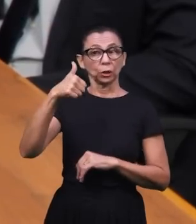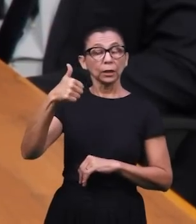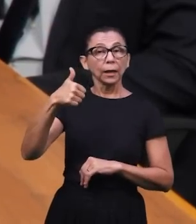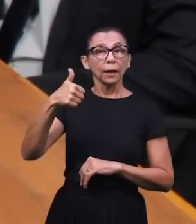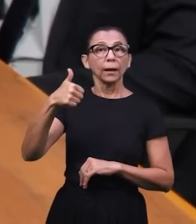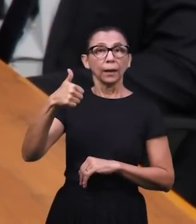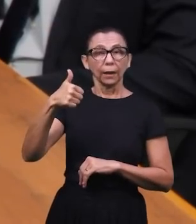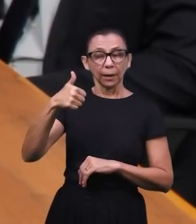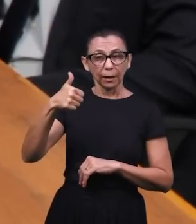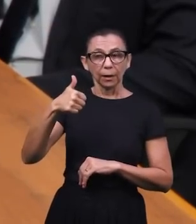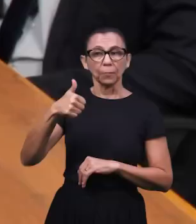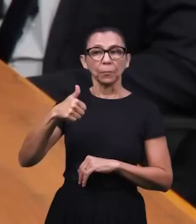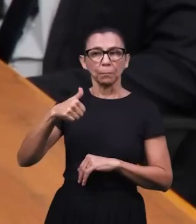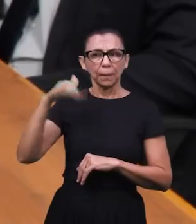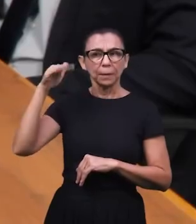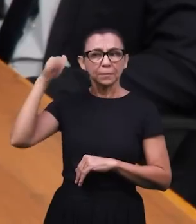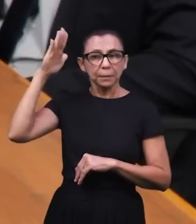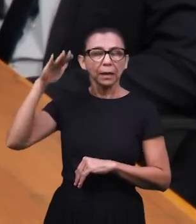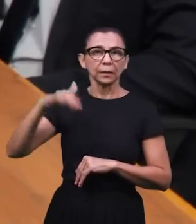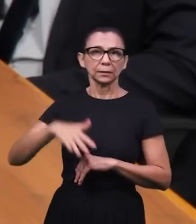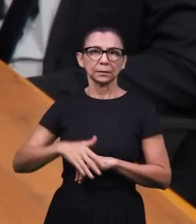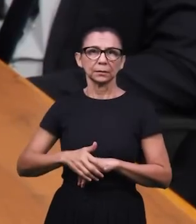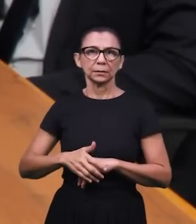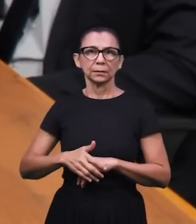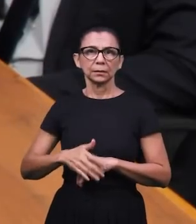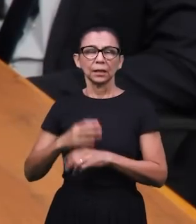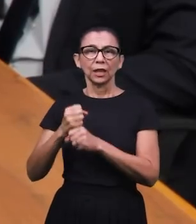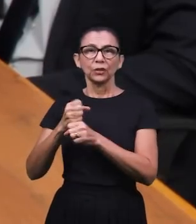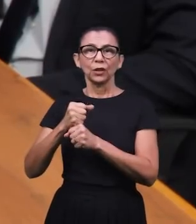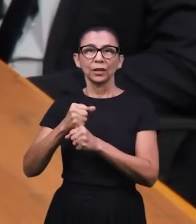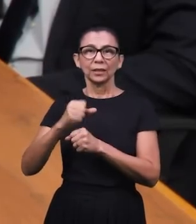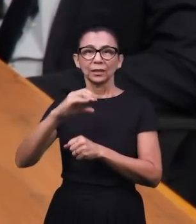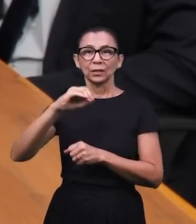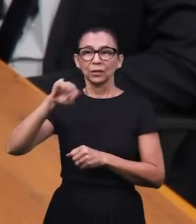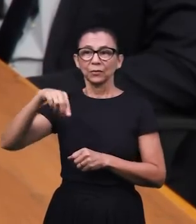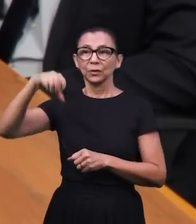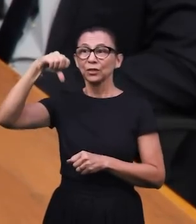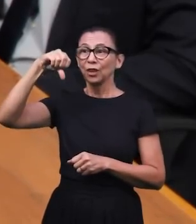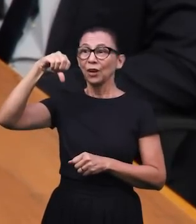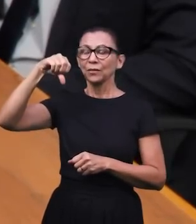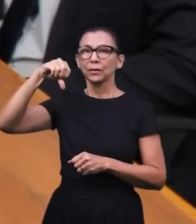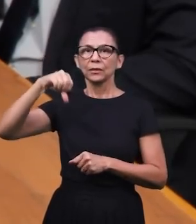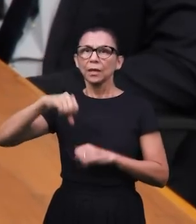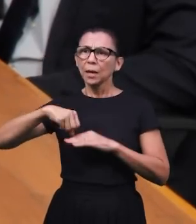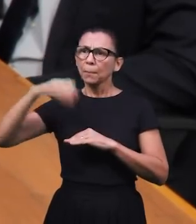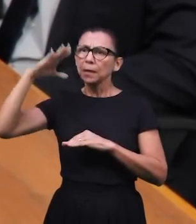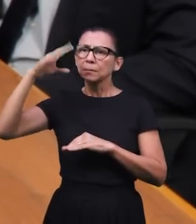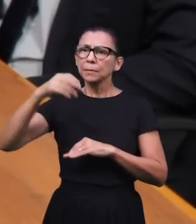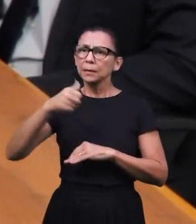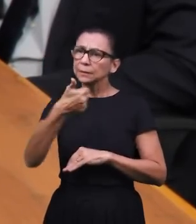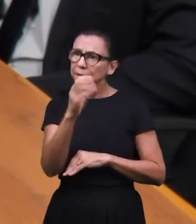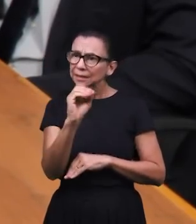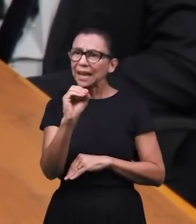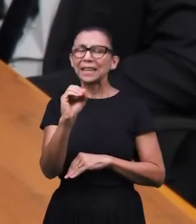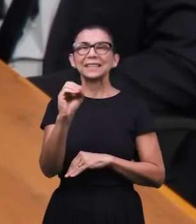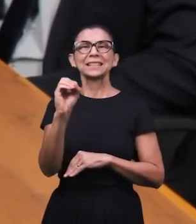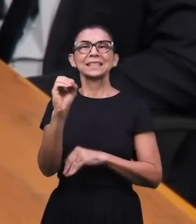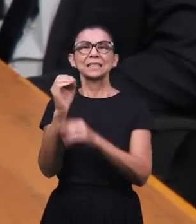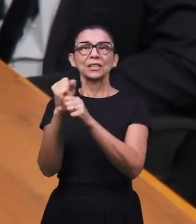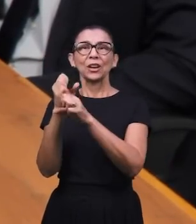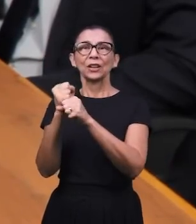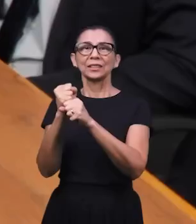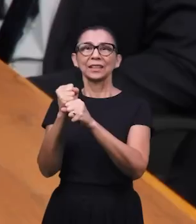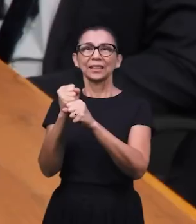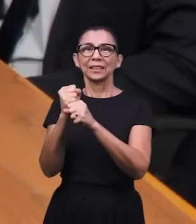não, pode melhorar isso aí, você pode melhorar mais ainda. Aí chegou em 9, não, você pode melhorar, tirar 10. Aí chegou uma hora que ele todo alegre em casa,